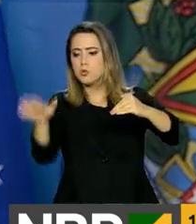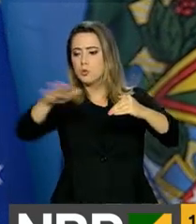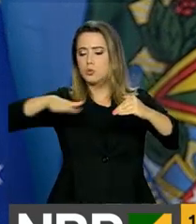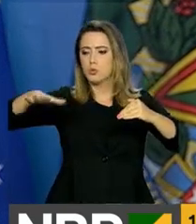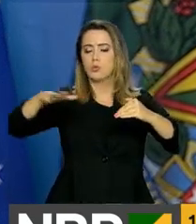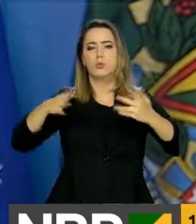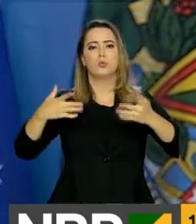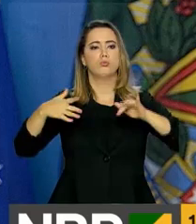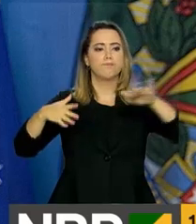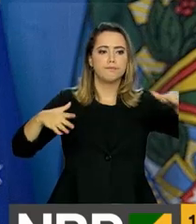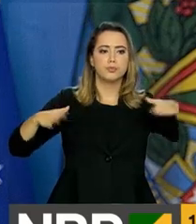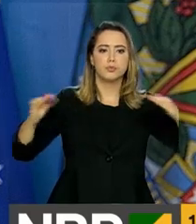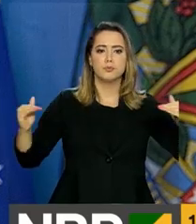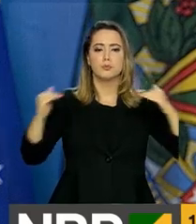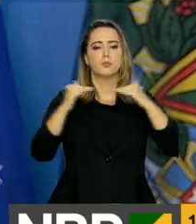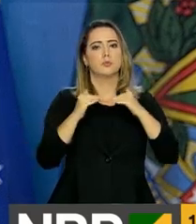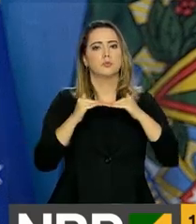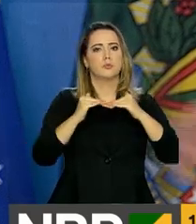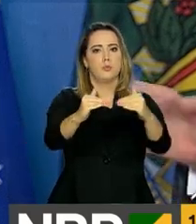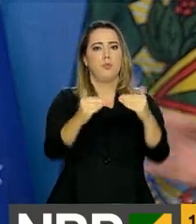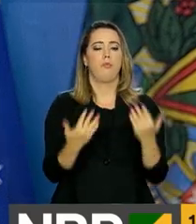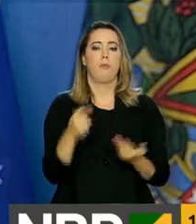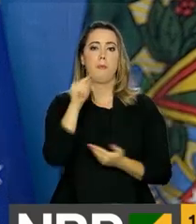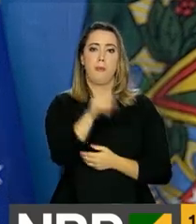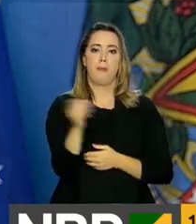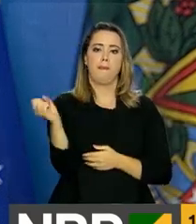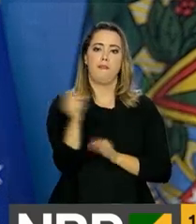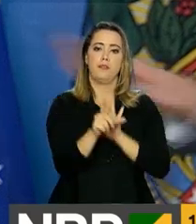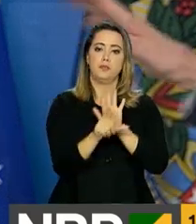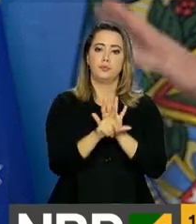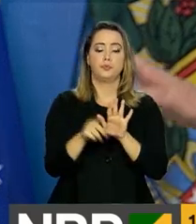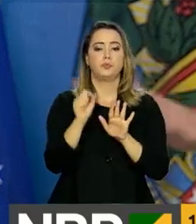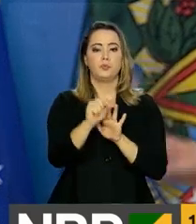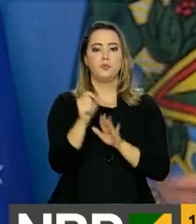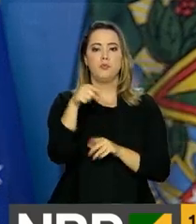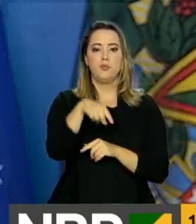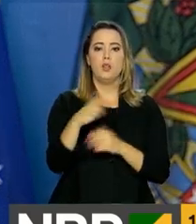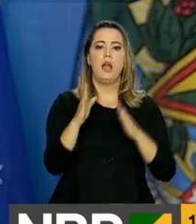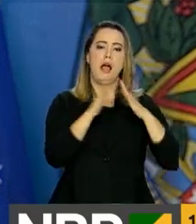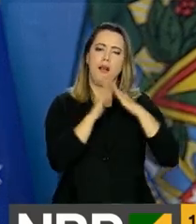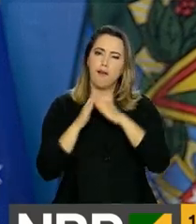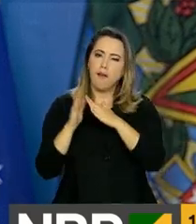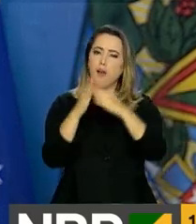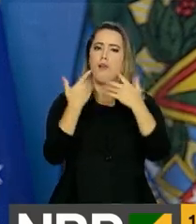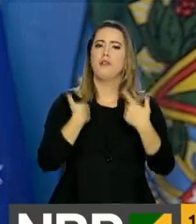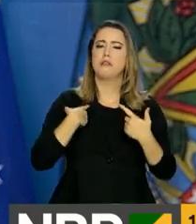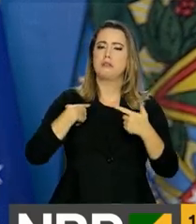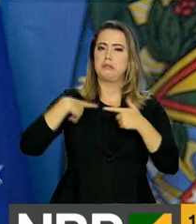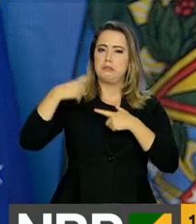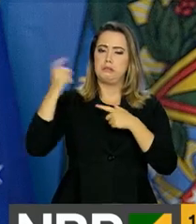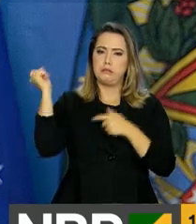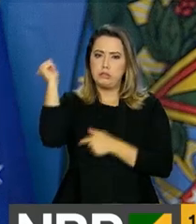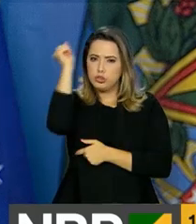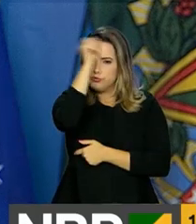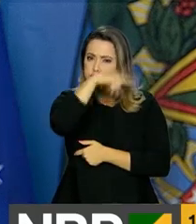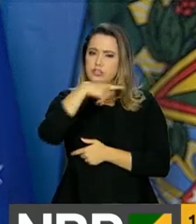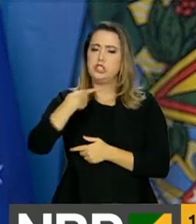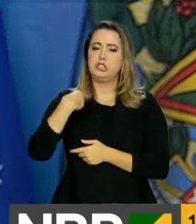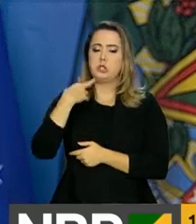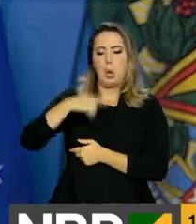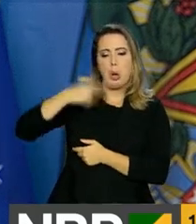nesse nesse episódio a reforma a casa vai ficar né para o enter certa reclamações